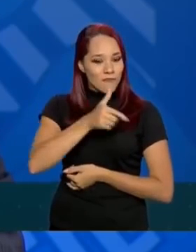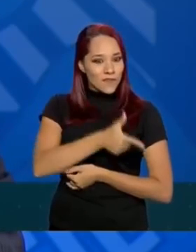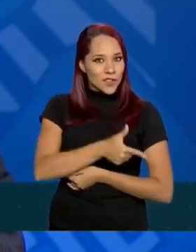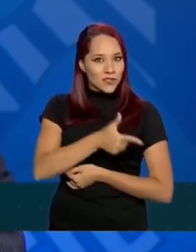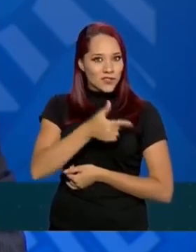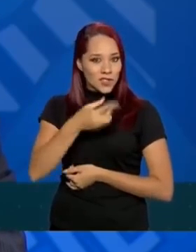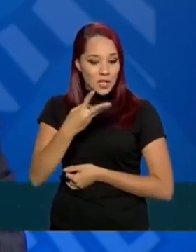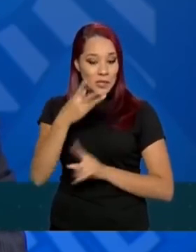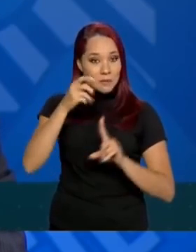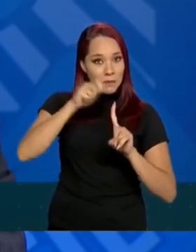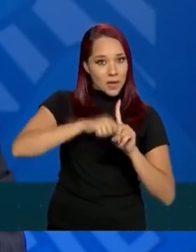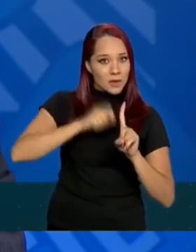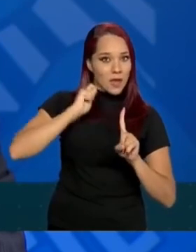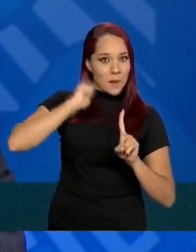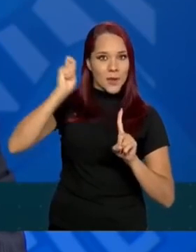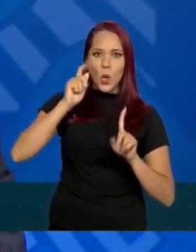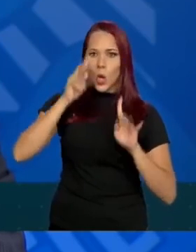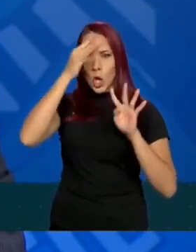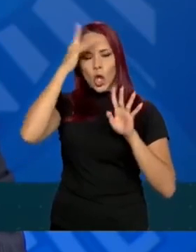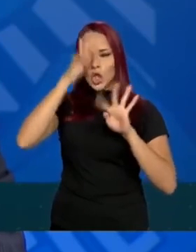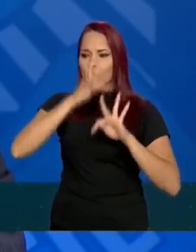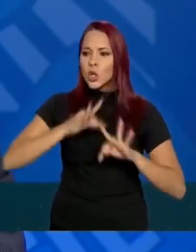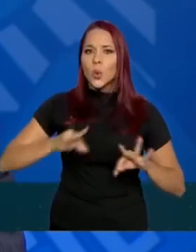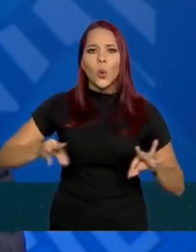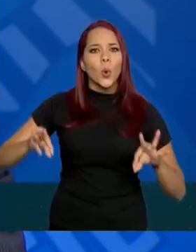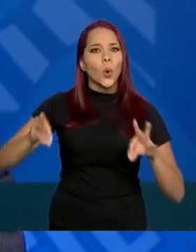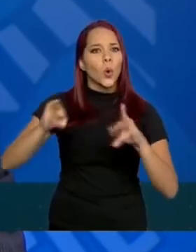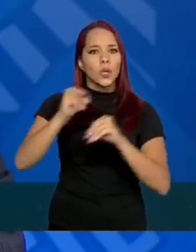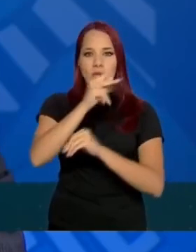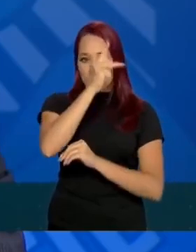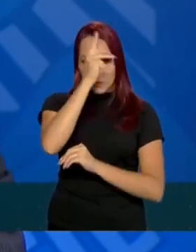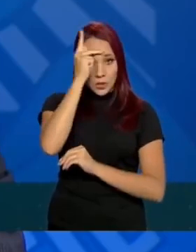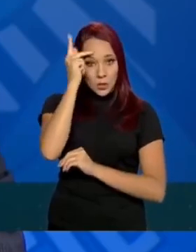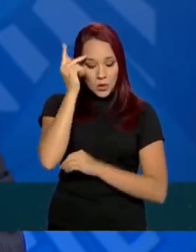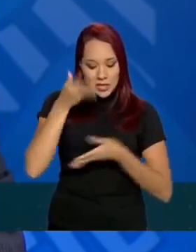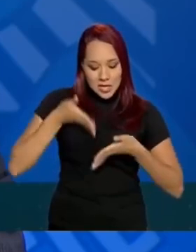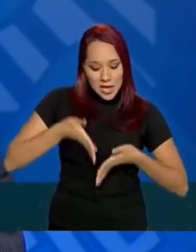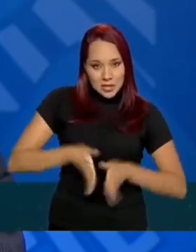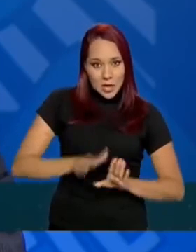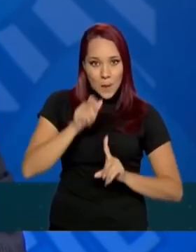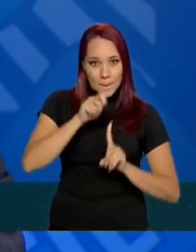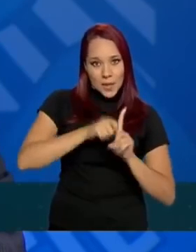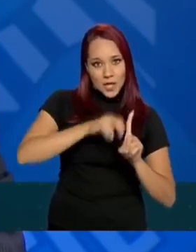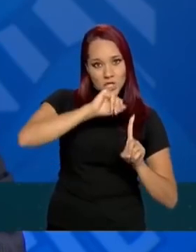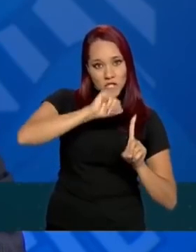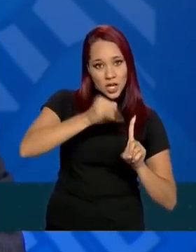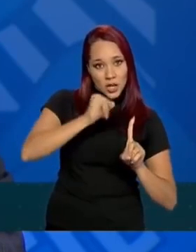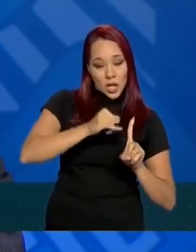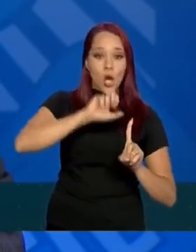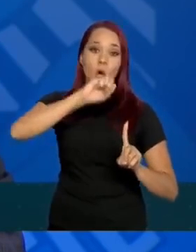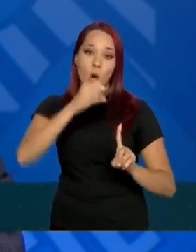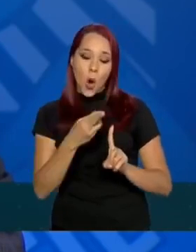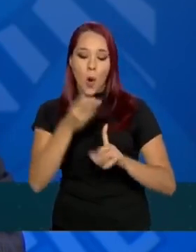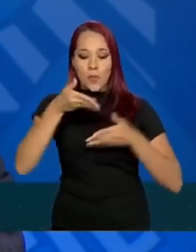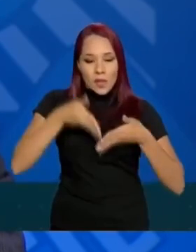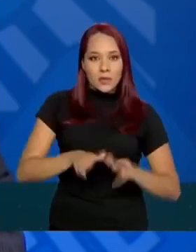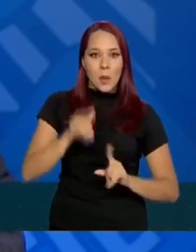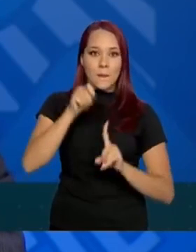de abril, todas as pessoas que nasceram em janeiro ou